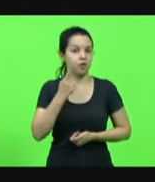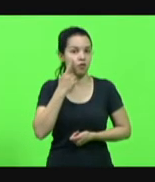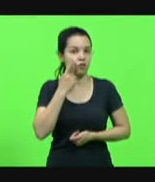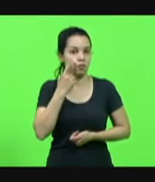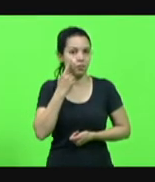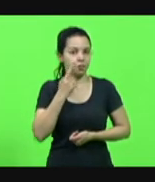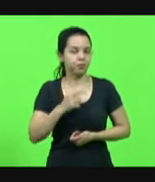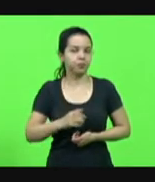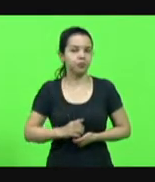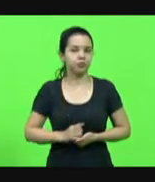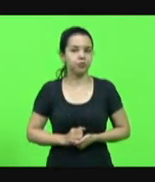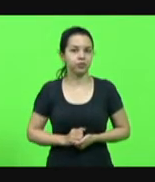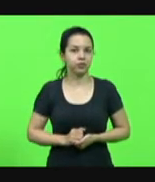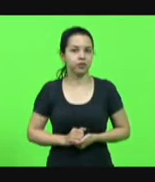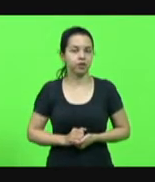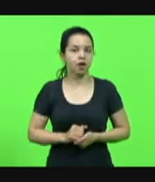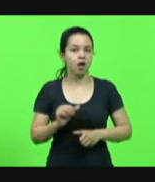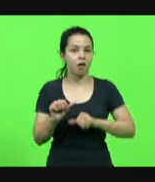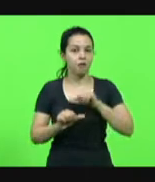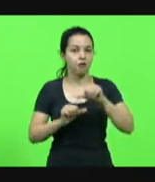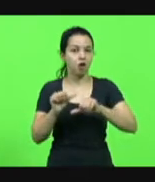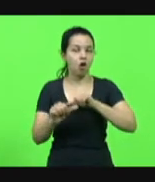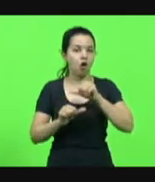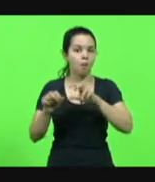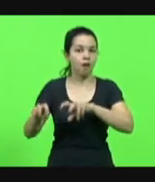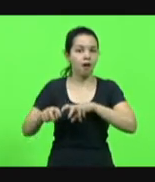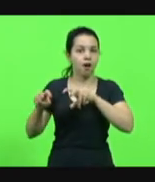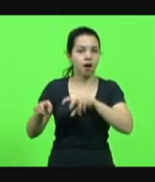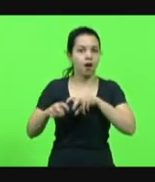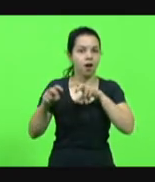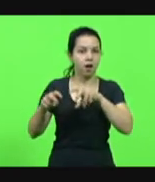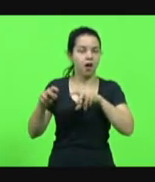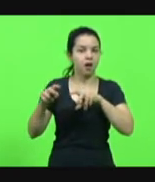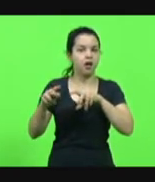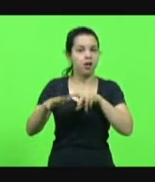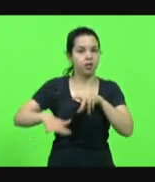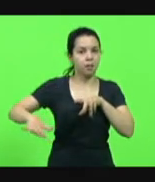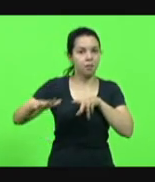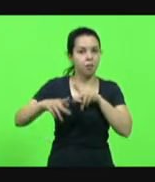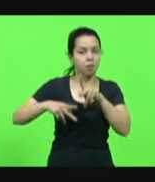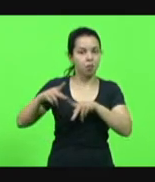Reforma Agrária Popular, curso de extensão.